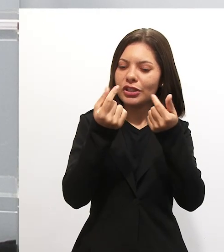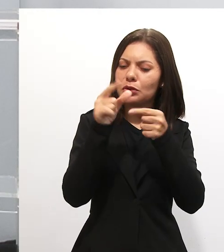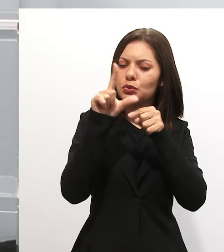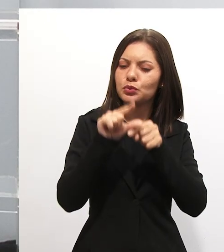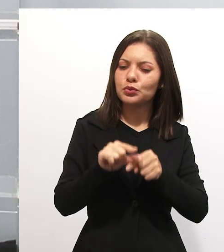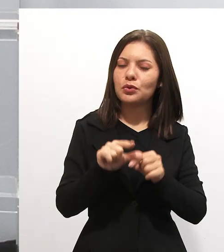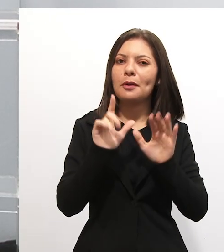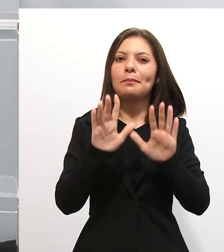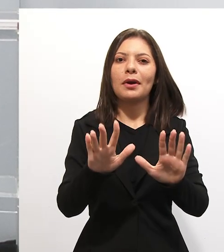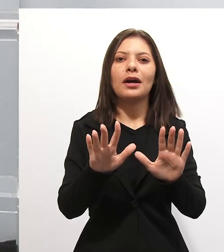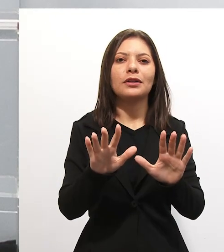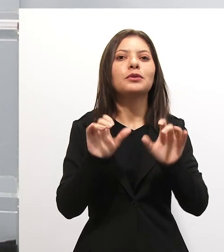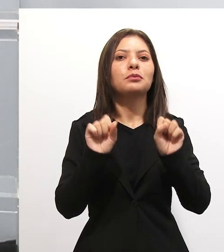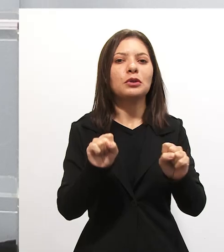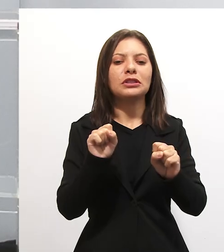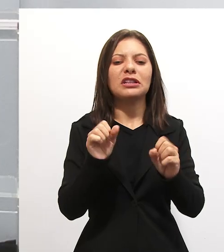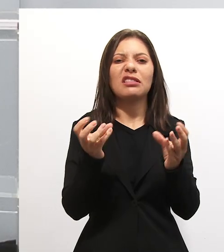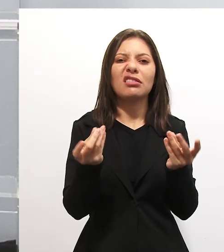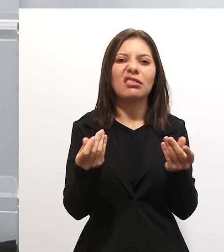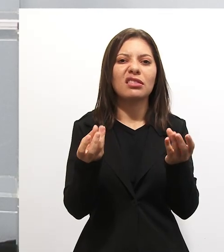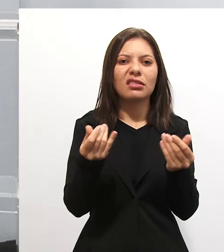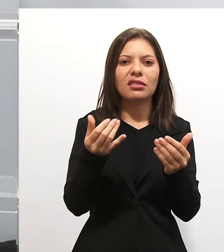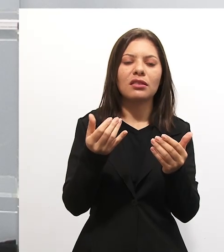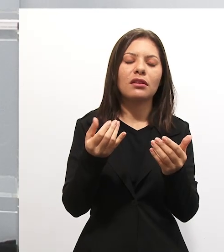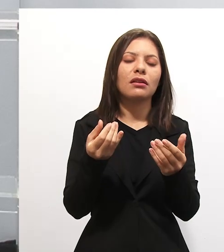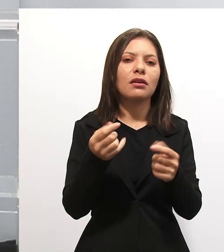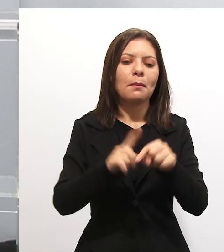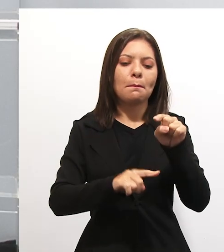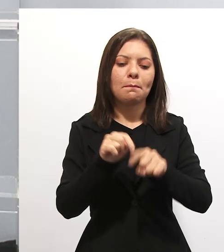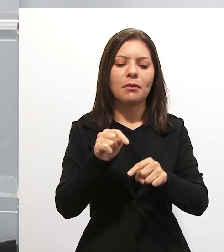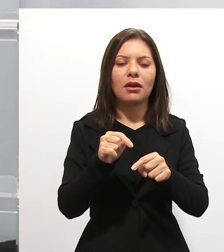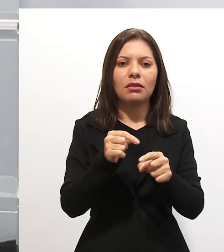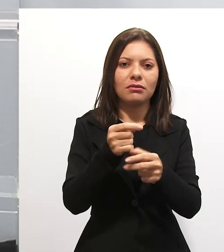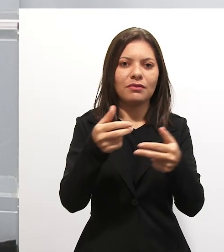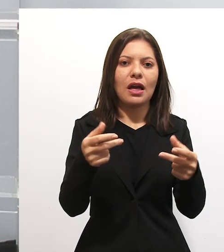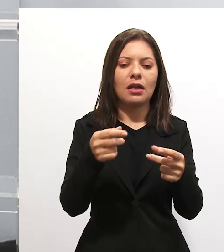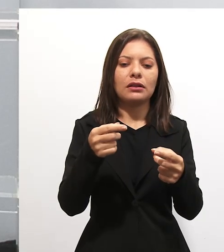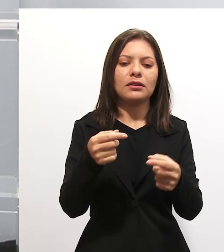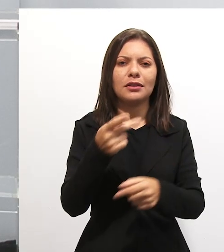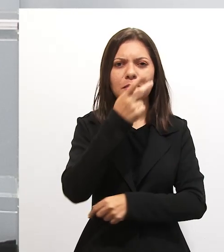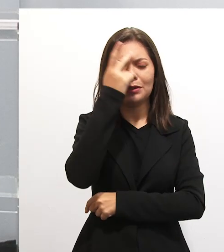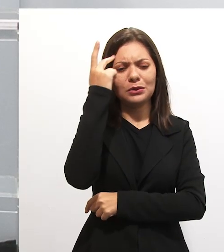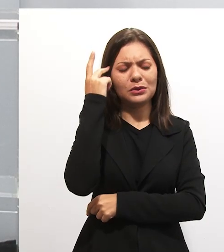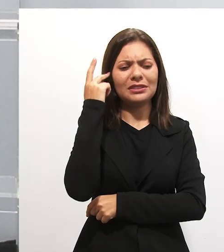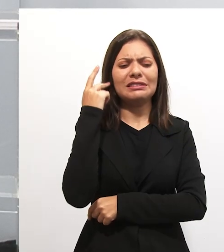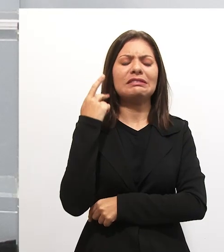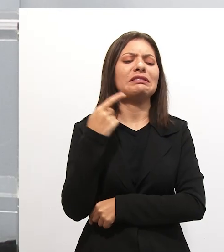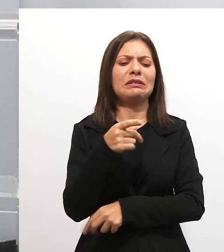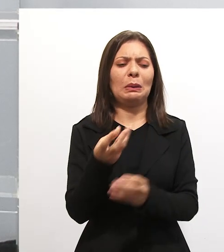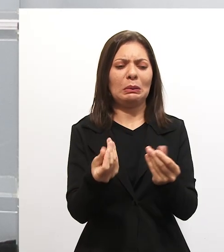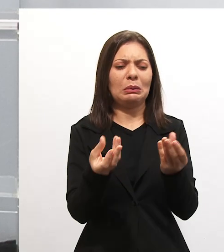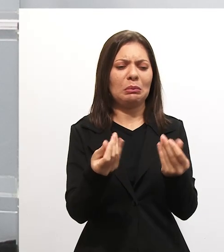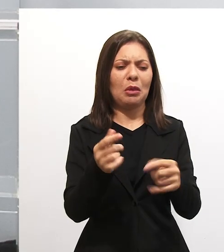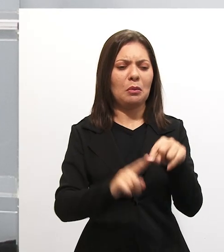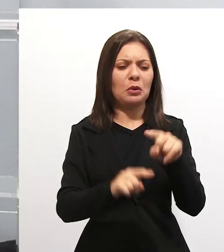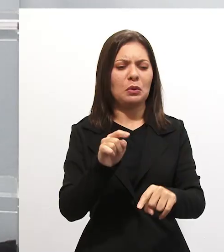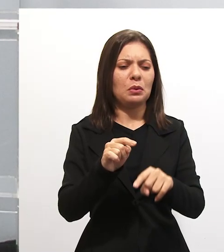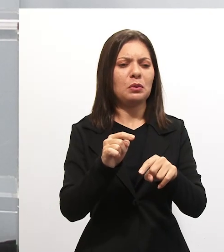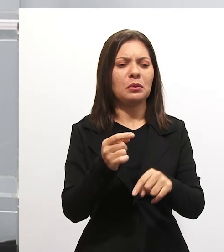uma repercussão negativa no mercado. As pessoas podem deixar de parar de comprar o nosso produto